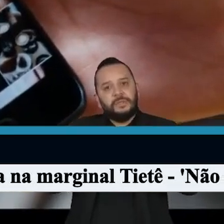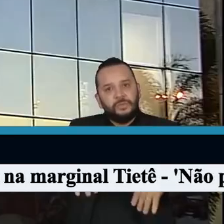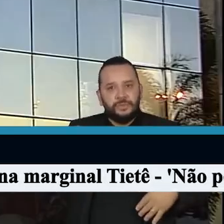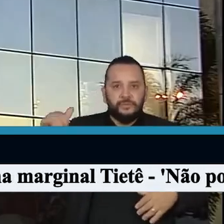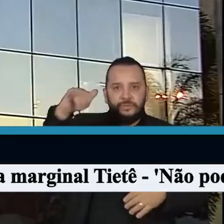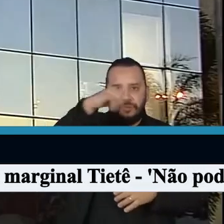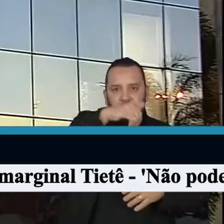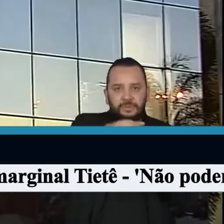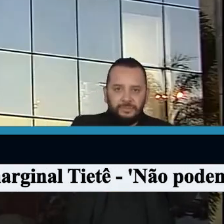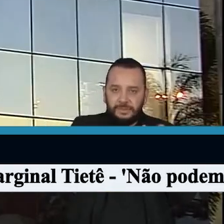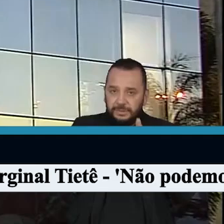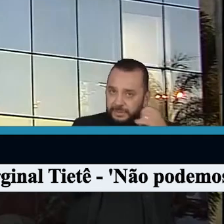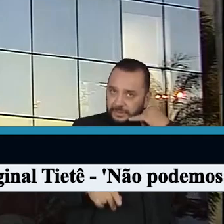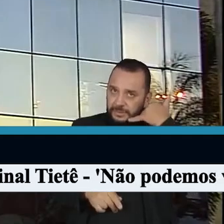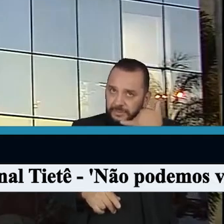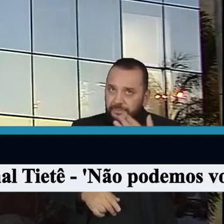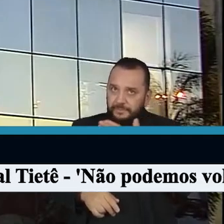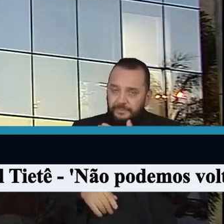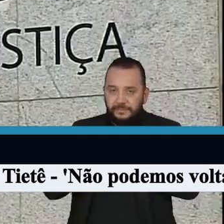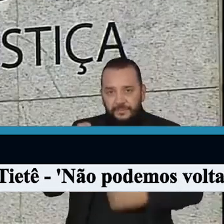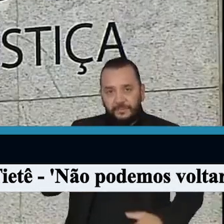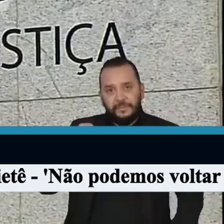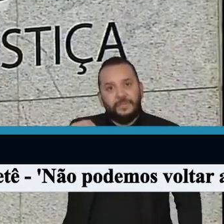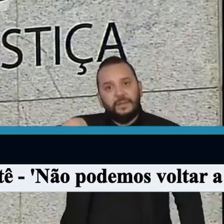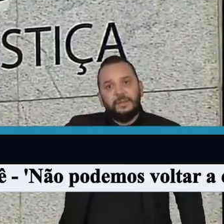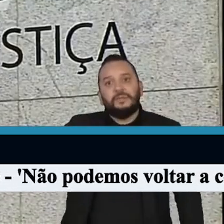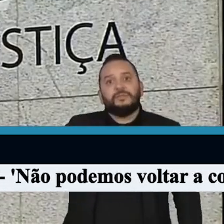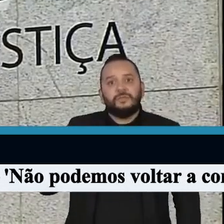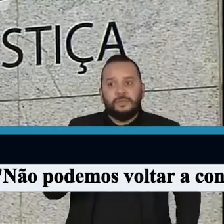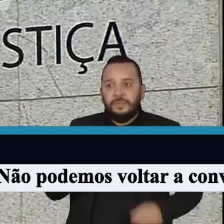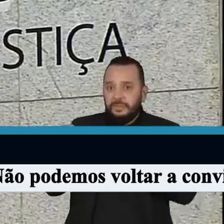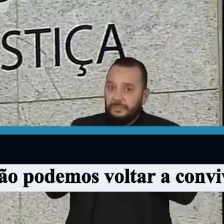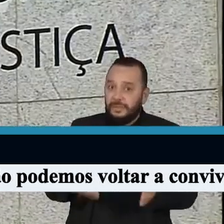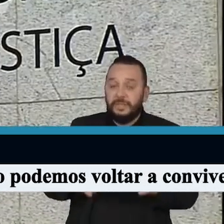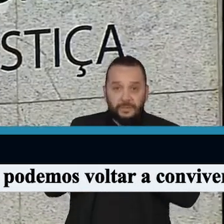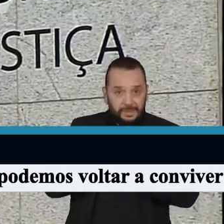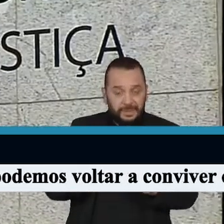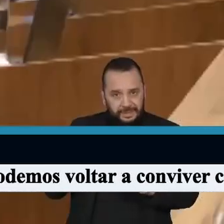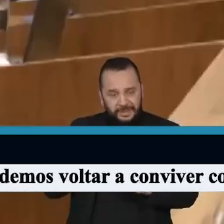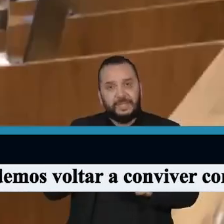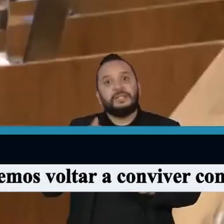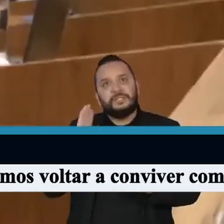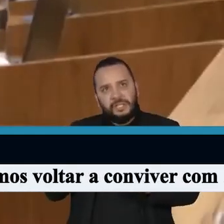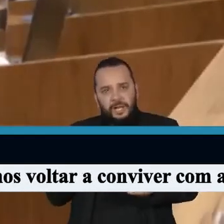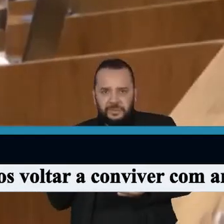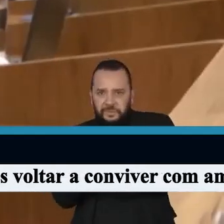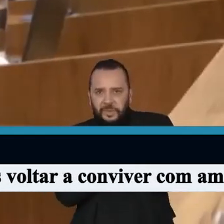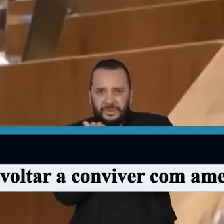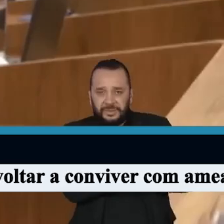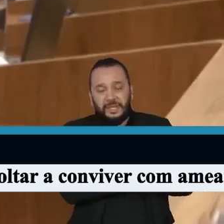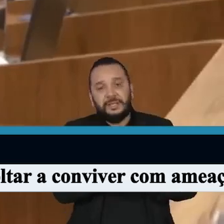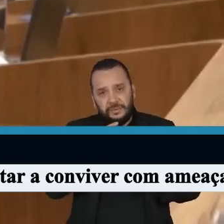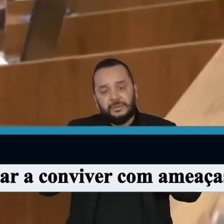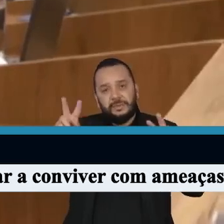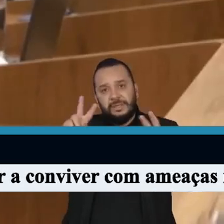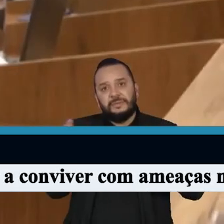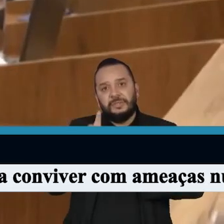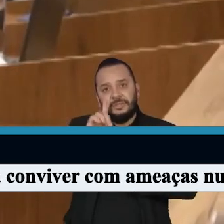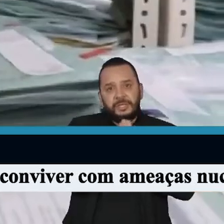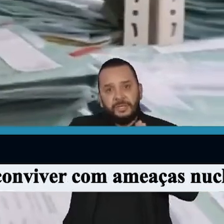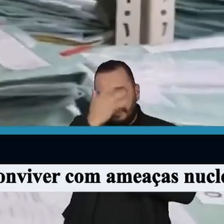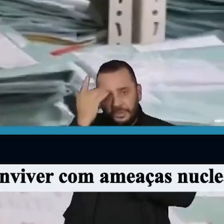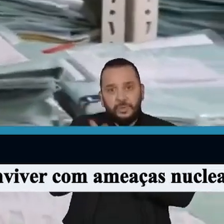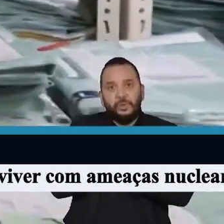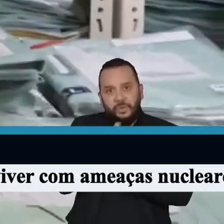celular. Segundo o Conselho Nacional de Justiça, as novas ações de dano moral ligadas aos direitos do consumidor saltaram nos